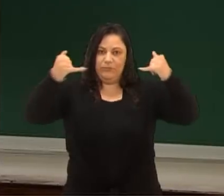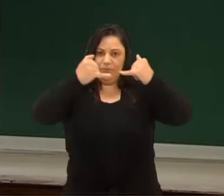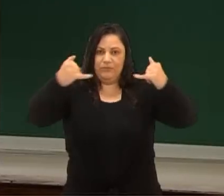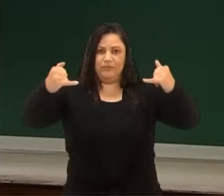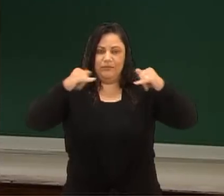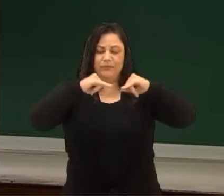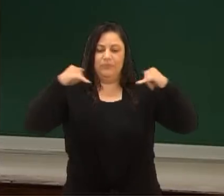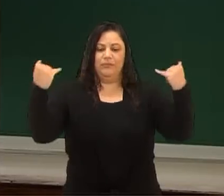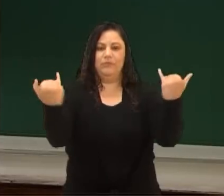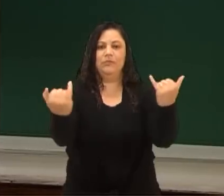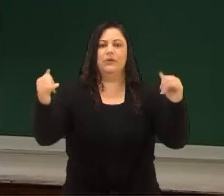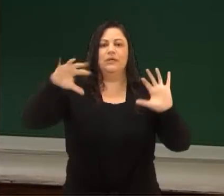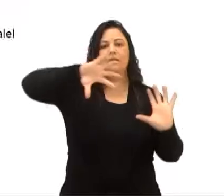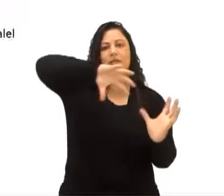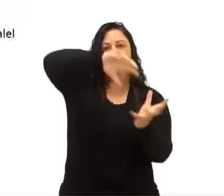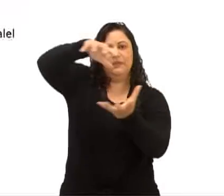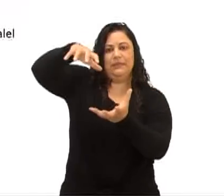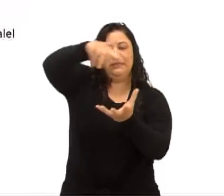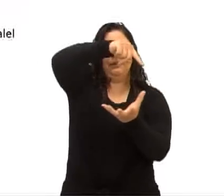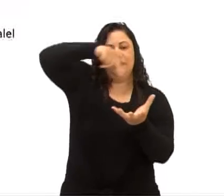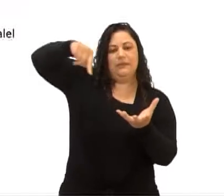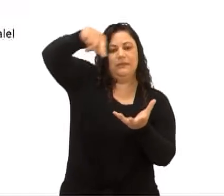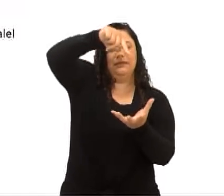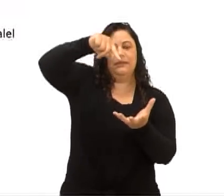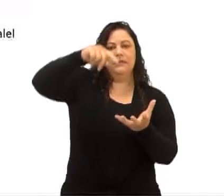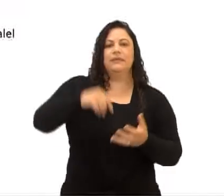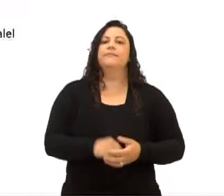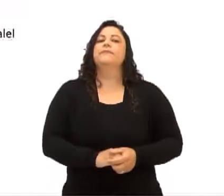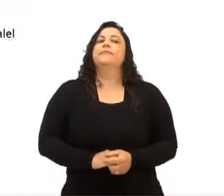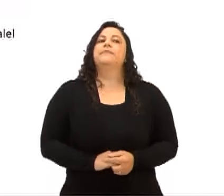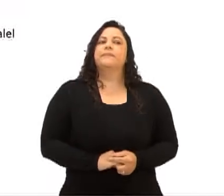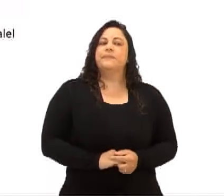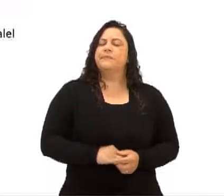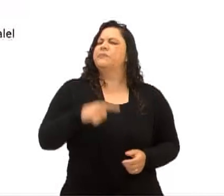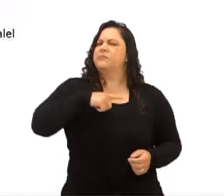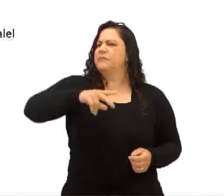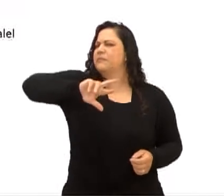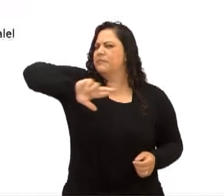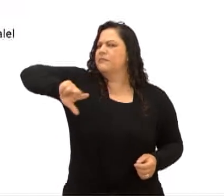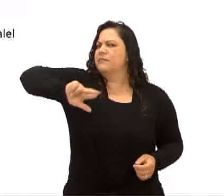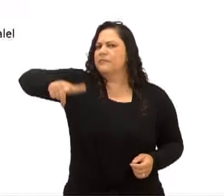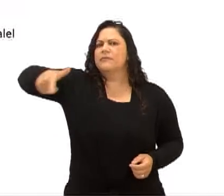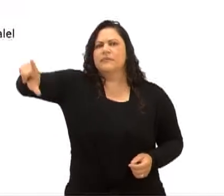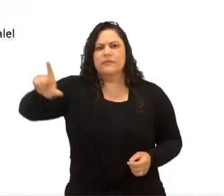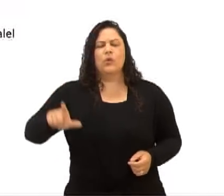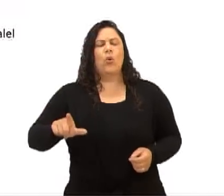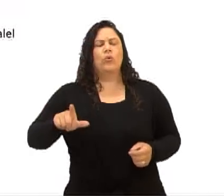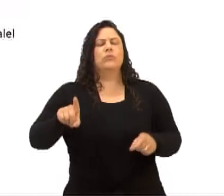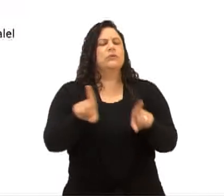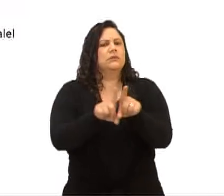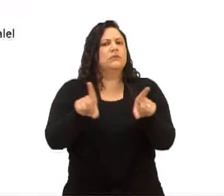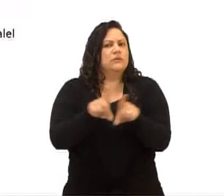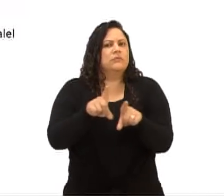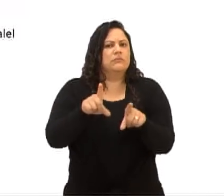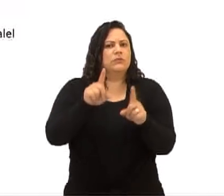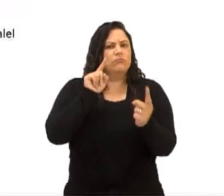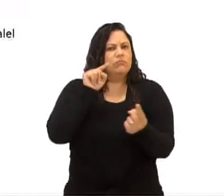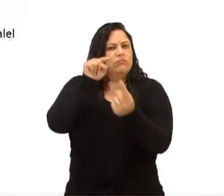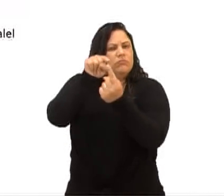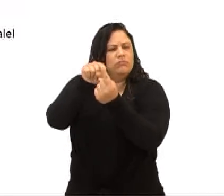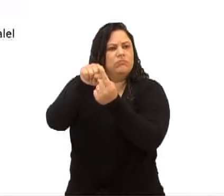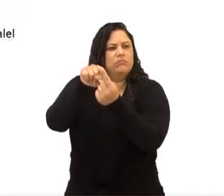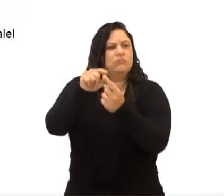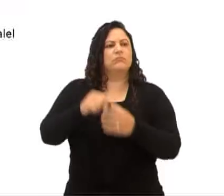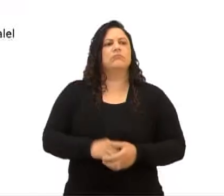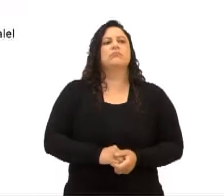Equador. Além da linha do Equador, a gente tem também outras linhas que auxiliam nessa localização, que são elas, os